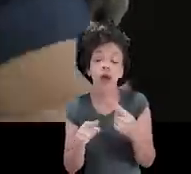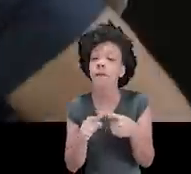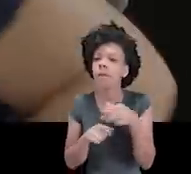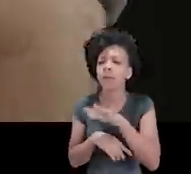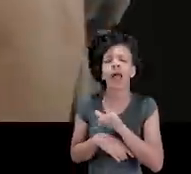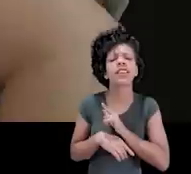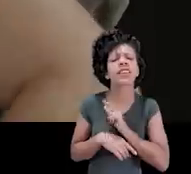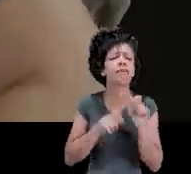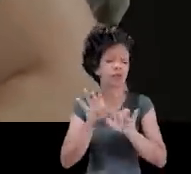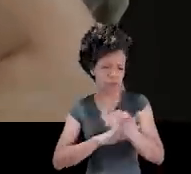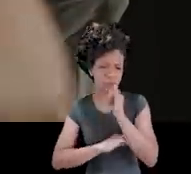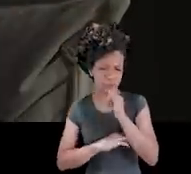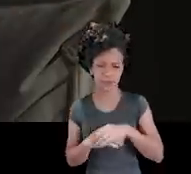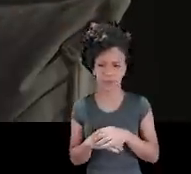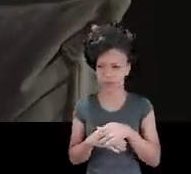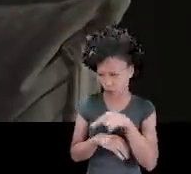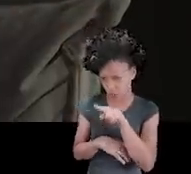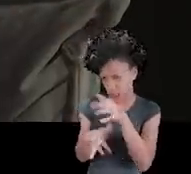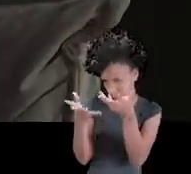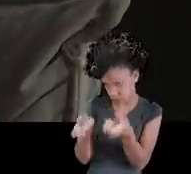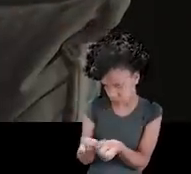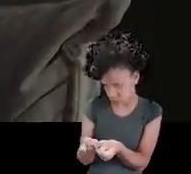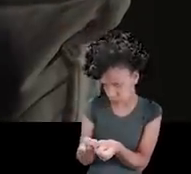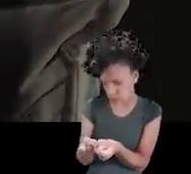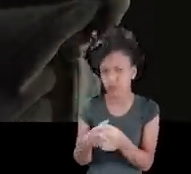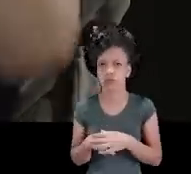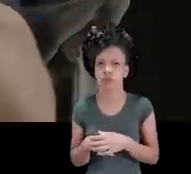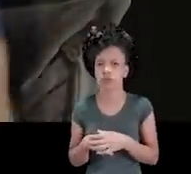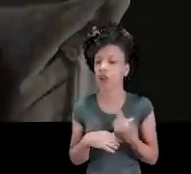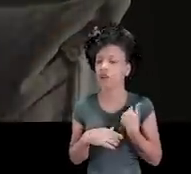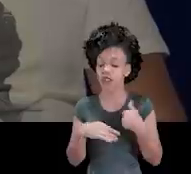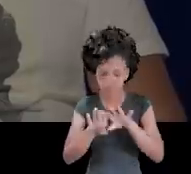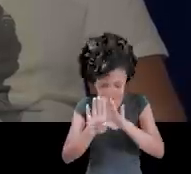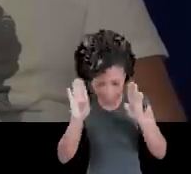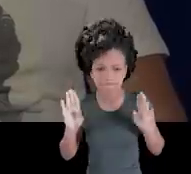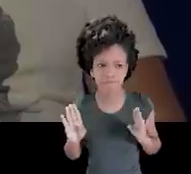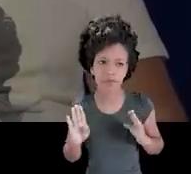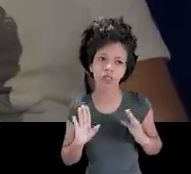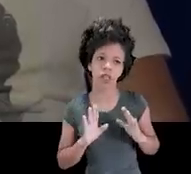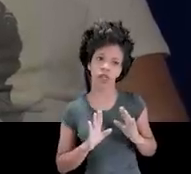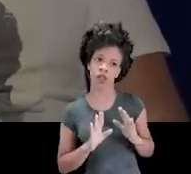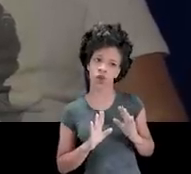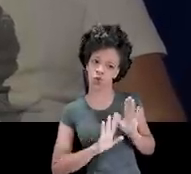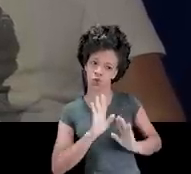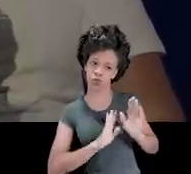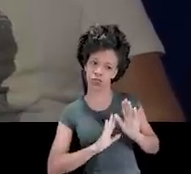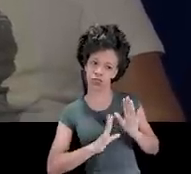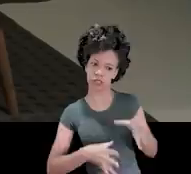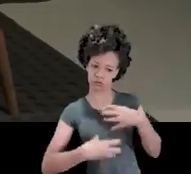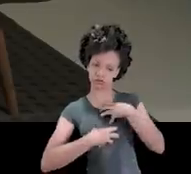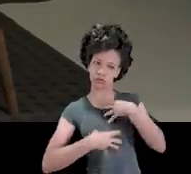que tem uma galera que é o seguinte. Vocês são assumidos. Vocês saíram do armário da carequice. Cuidado com esse negócio de assumir e de sair do armário.